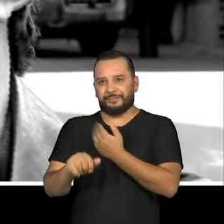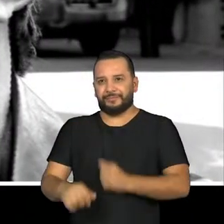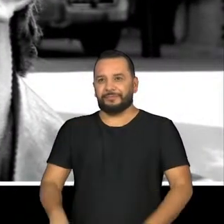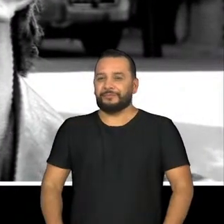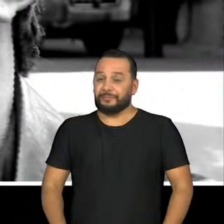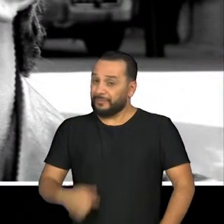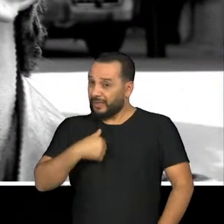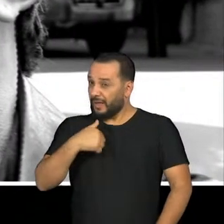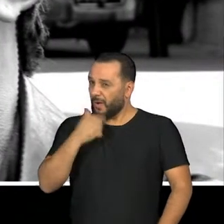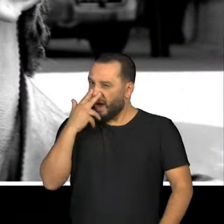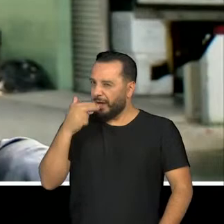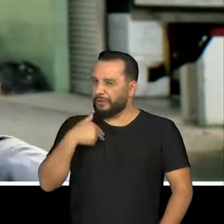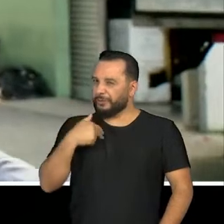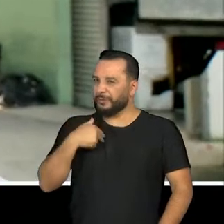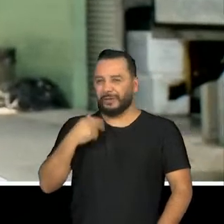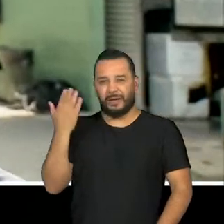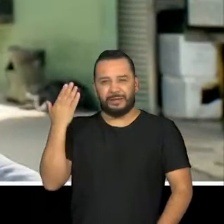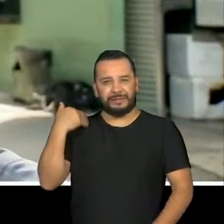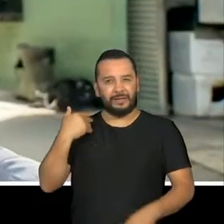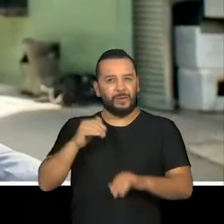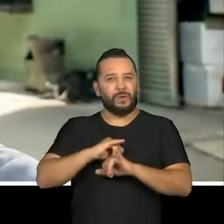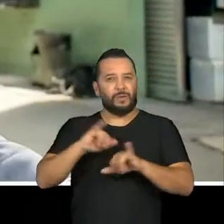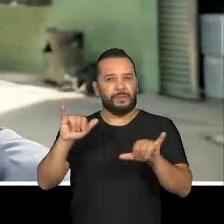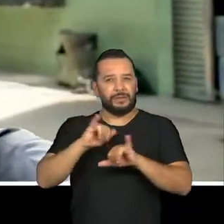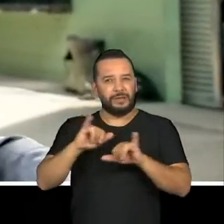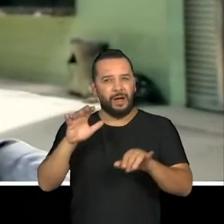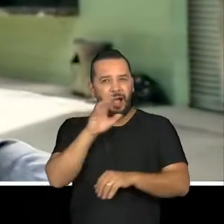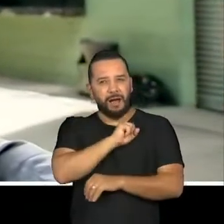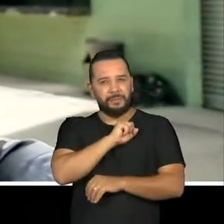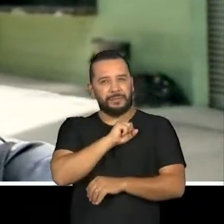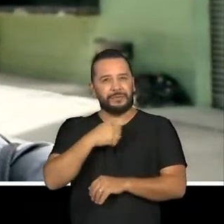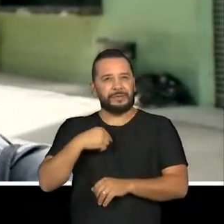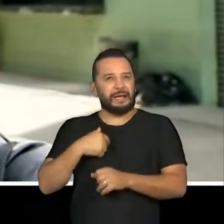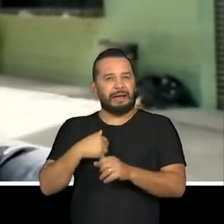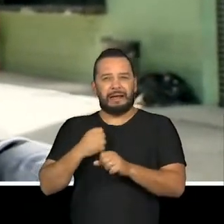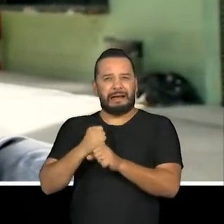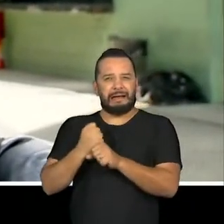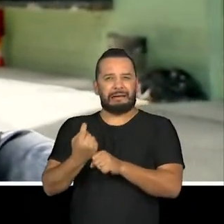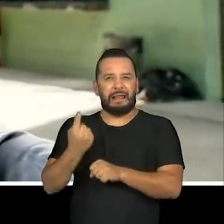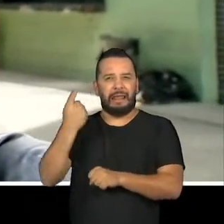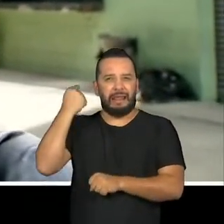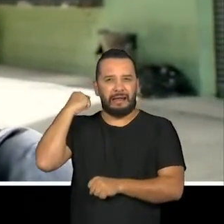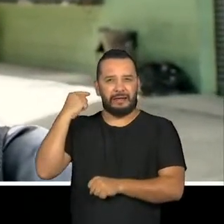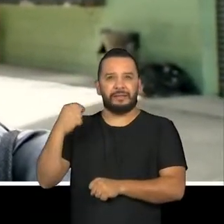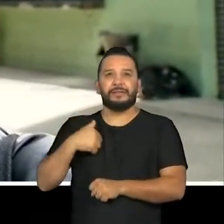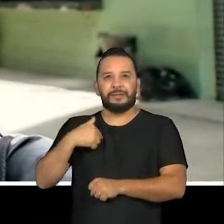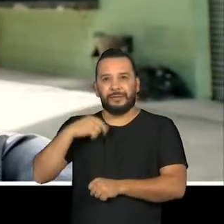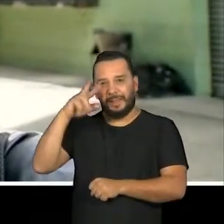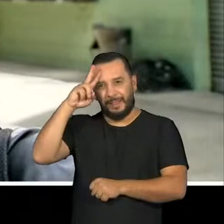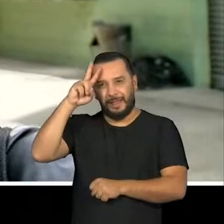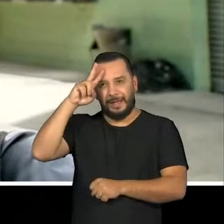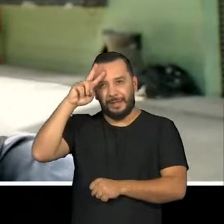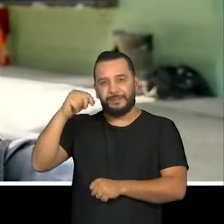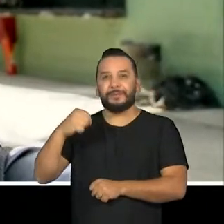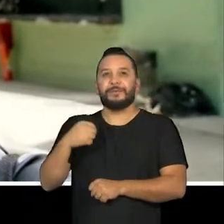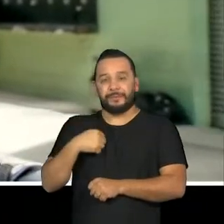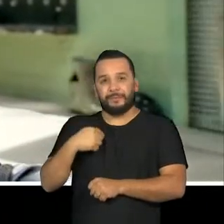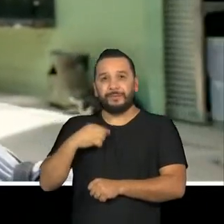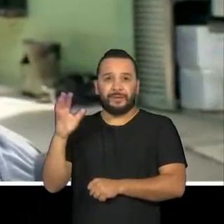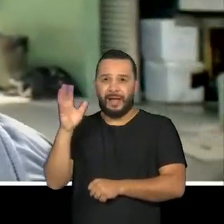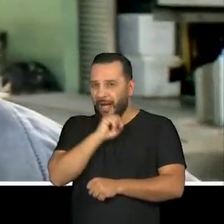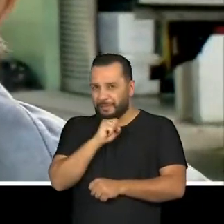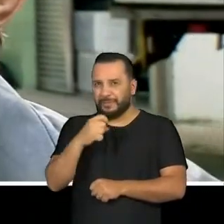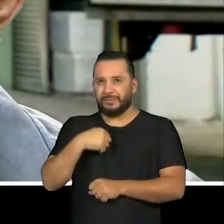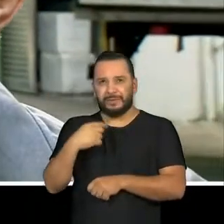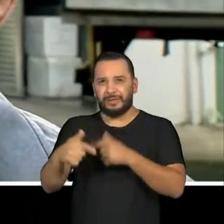impressão que a gente fez um comercial há muito tempo, só que faz assim, séculos. E tenho até essa lembrança da gente ter feito rapidamente,